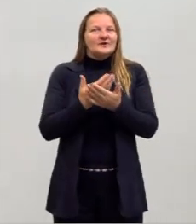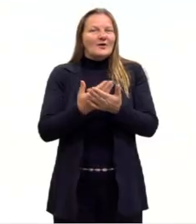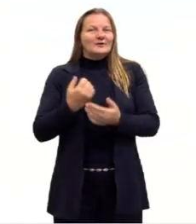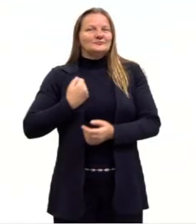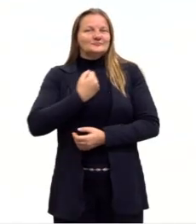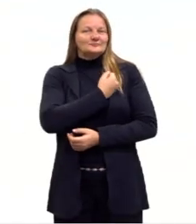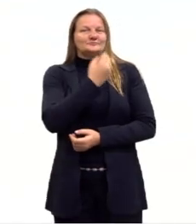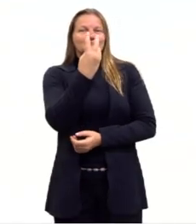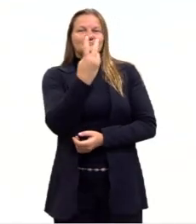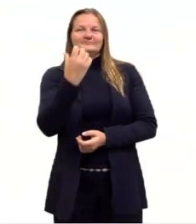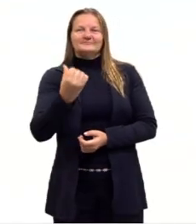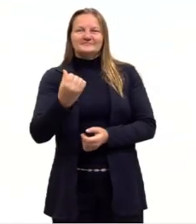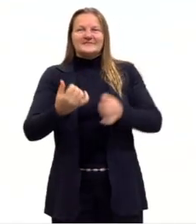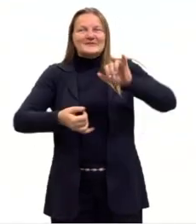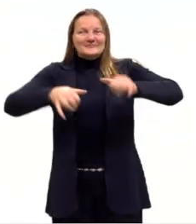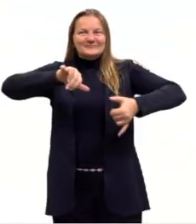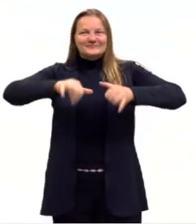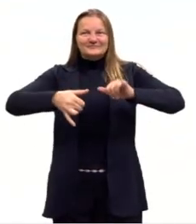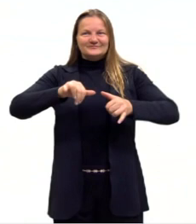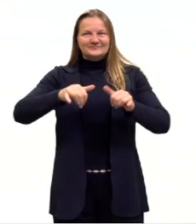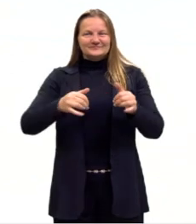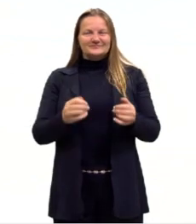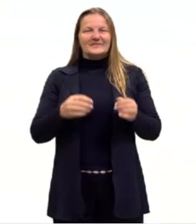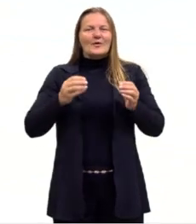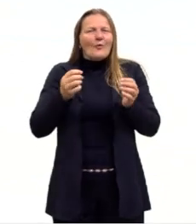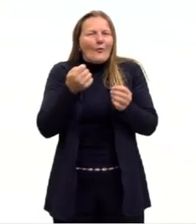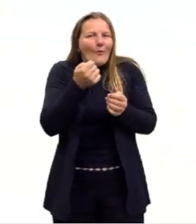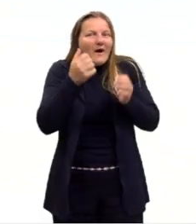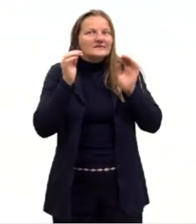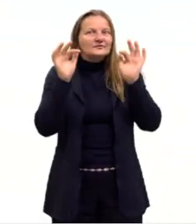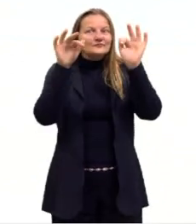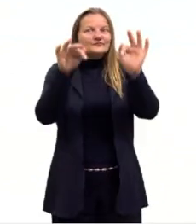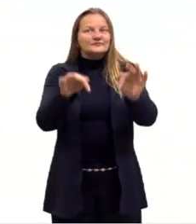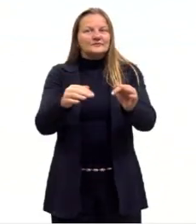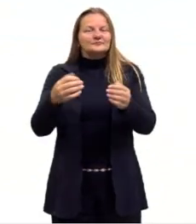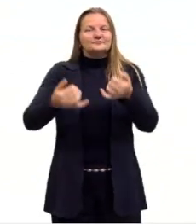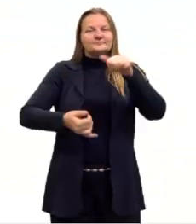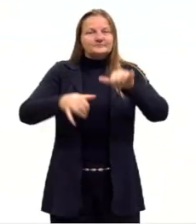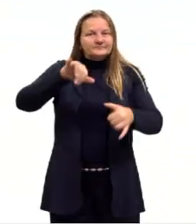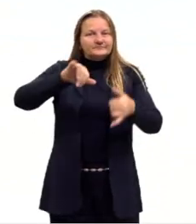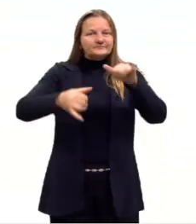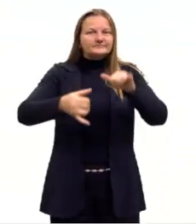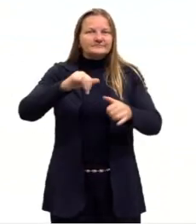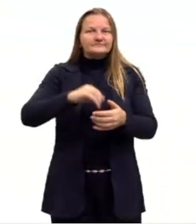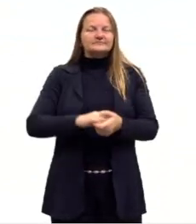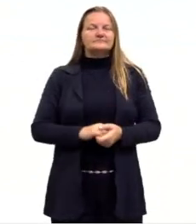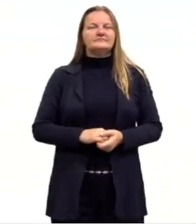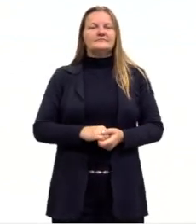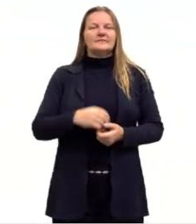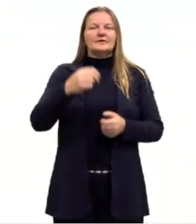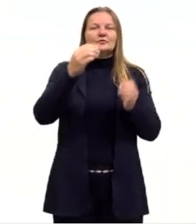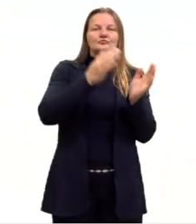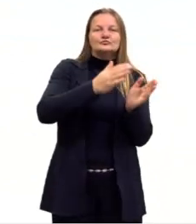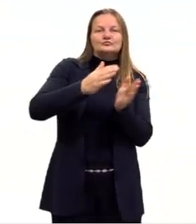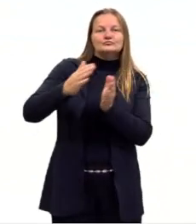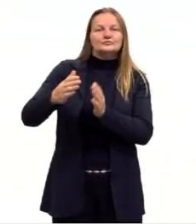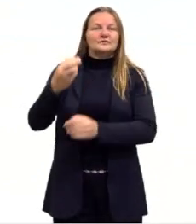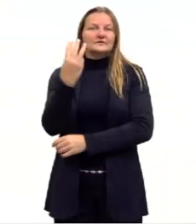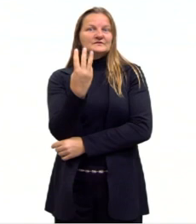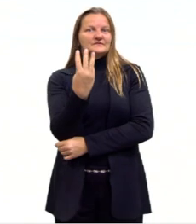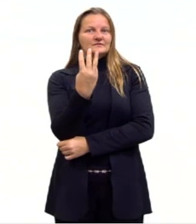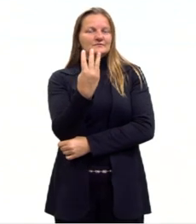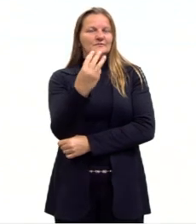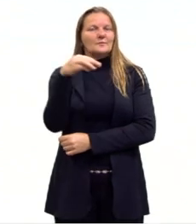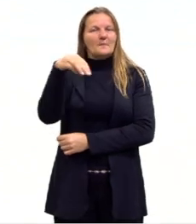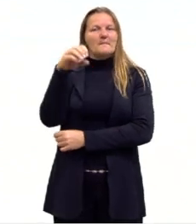26 de química já estamos saindo para reta final das aulas de Química No terceiro módulo do conteúdo